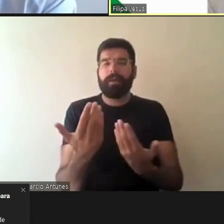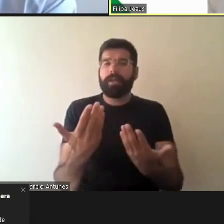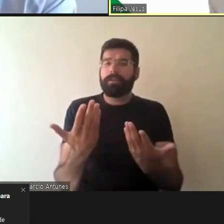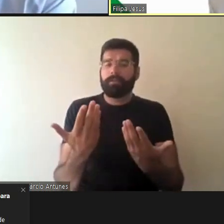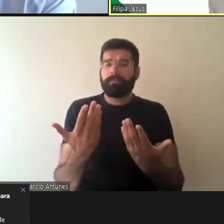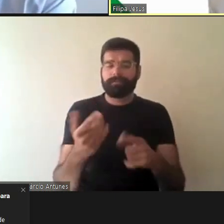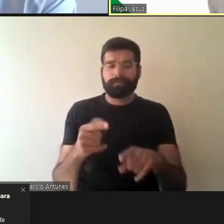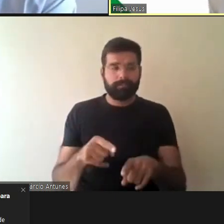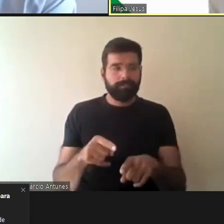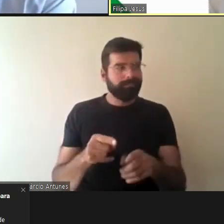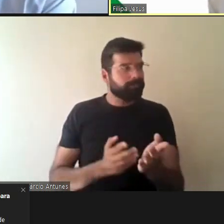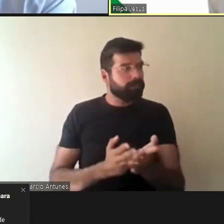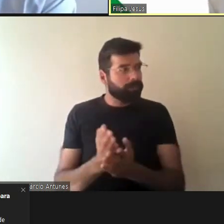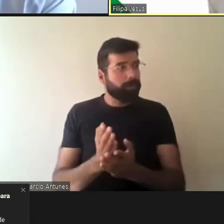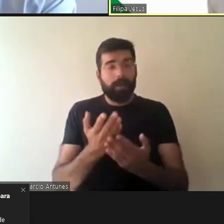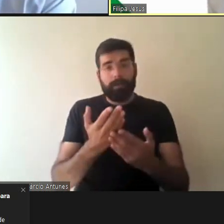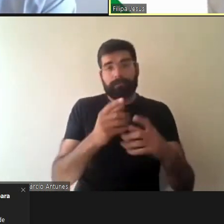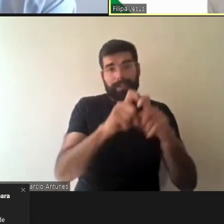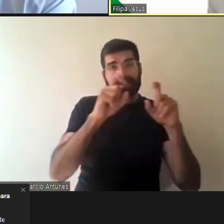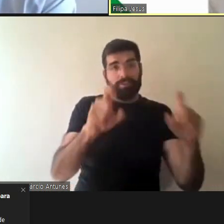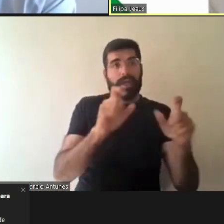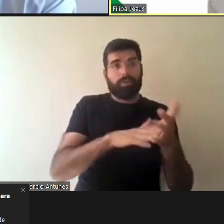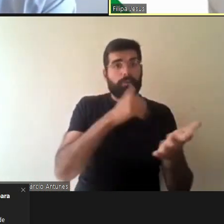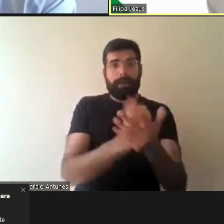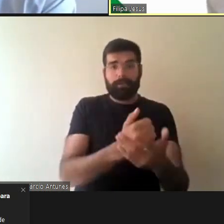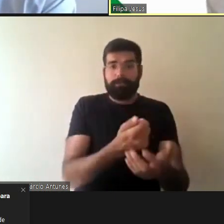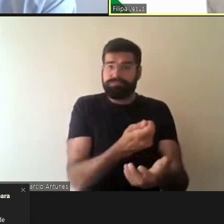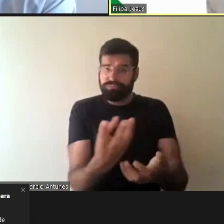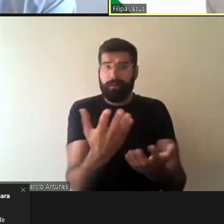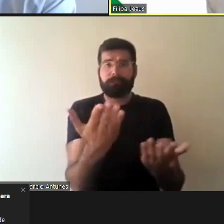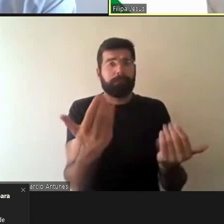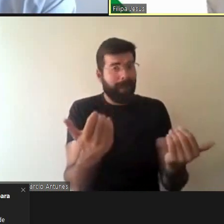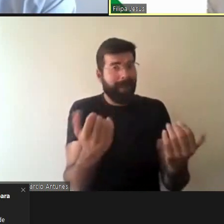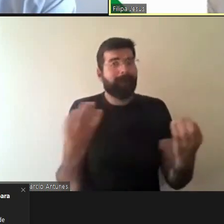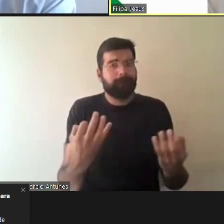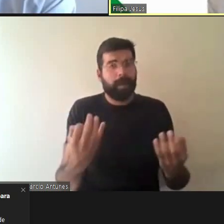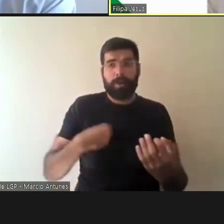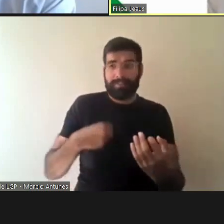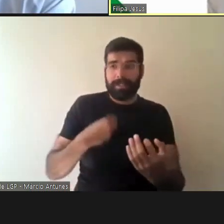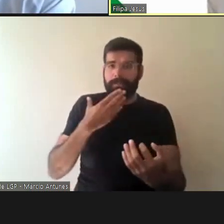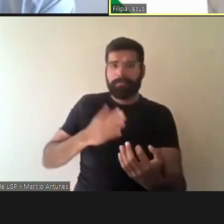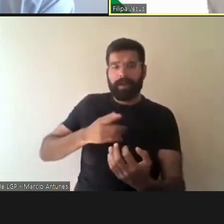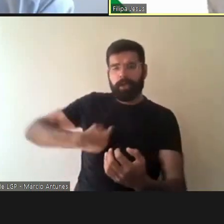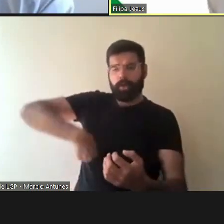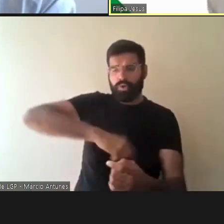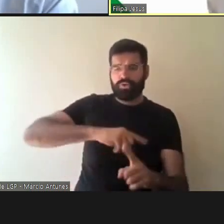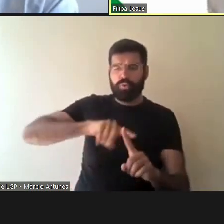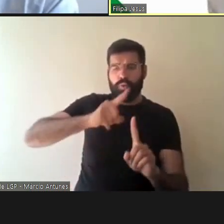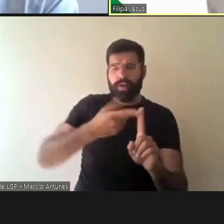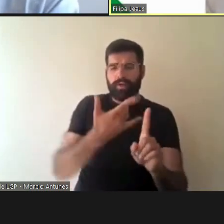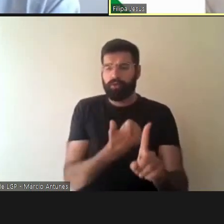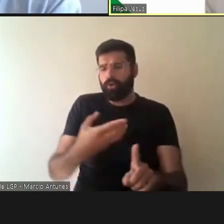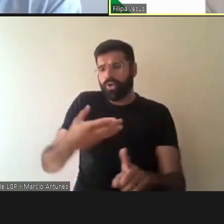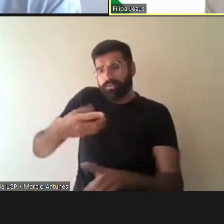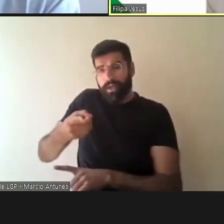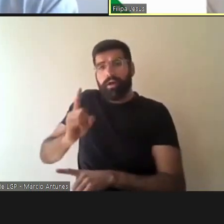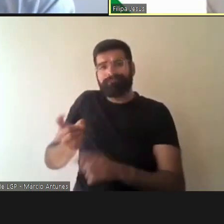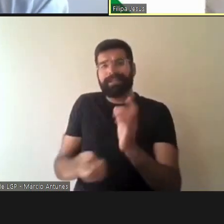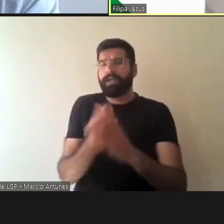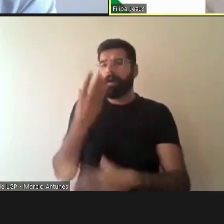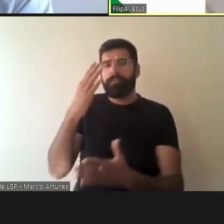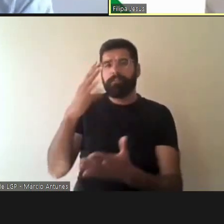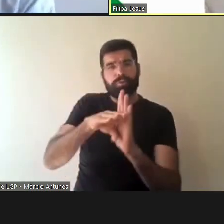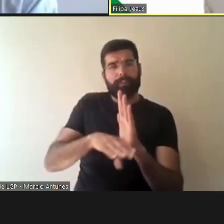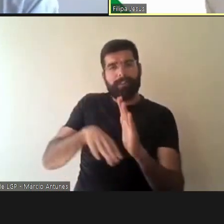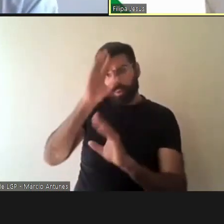que não têm um ensino secundário bastante preocupantes, e o que nós, em 2019, fizemos foi criar o programa Qualifica AP. E porquê?